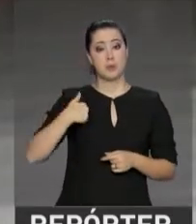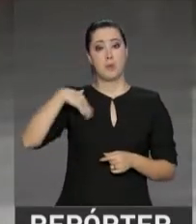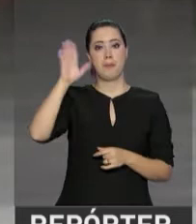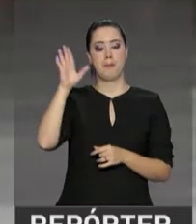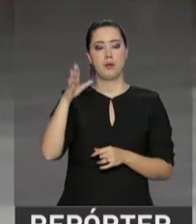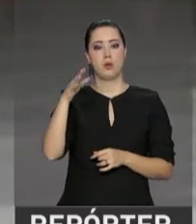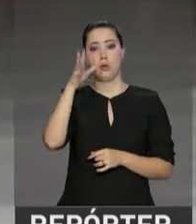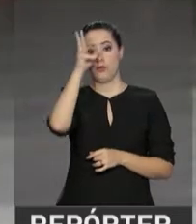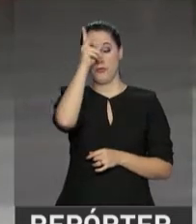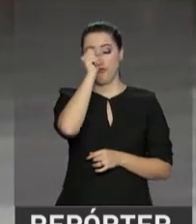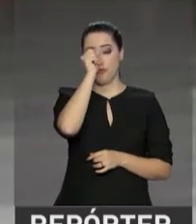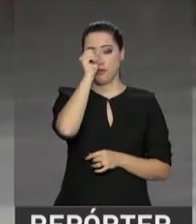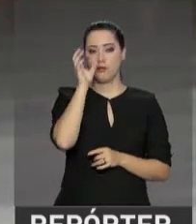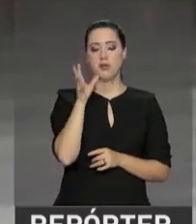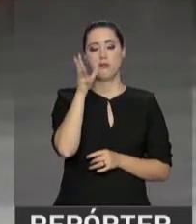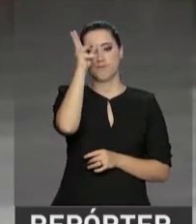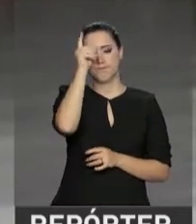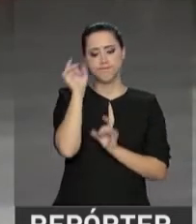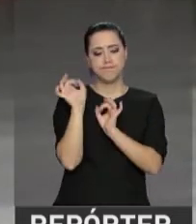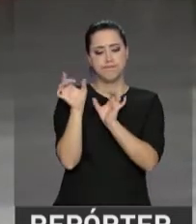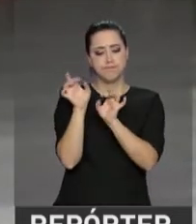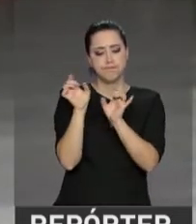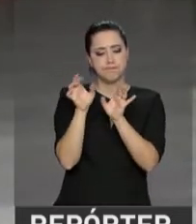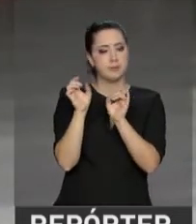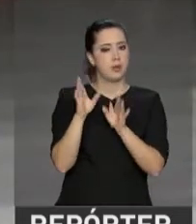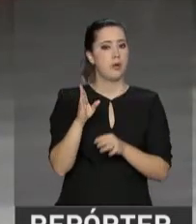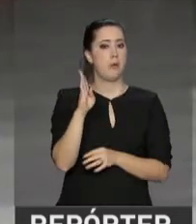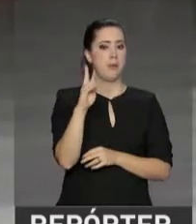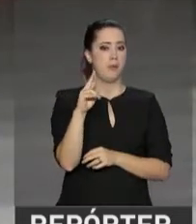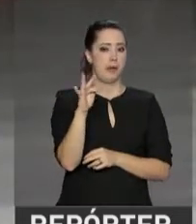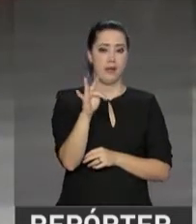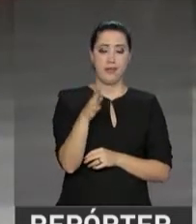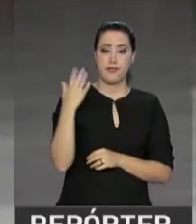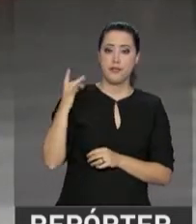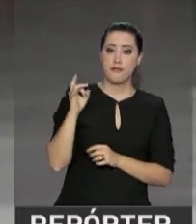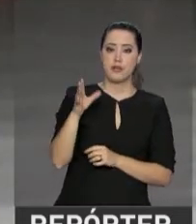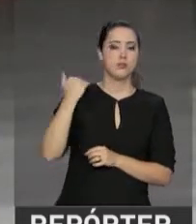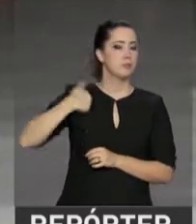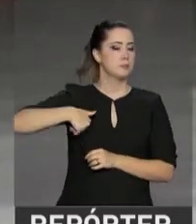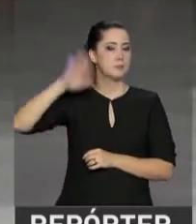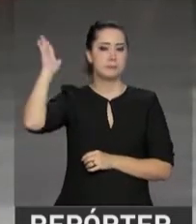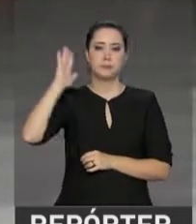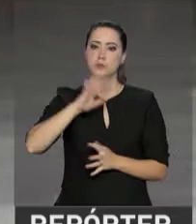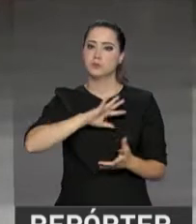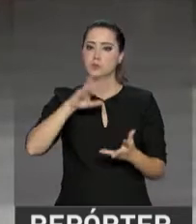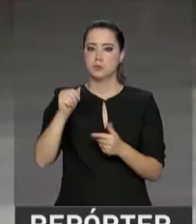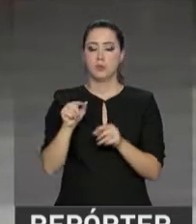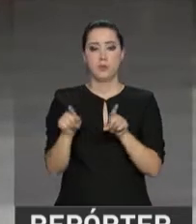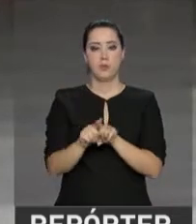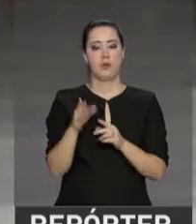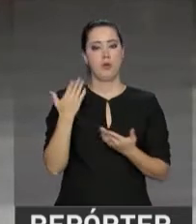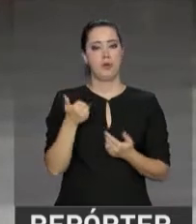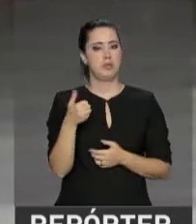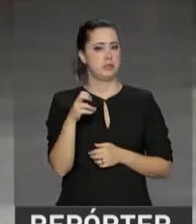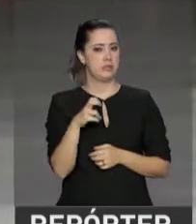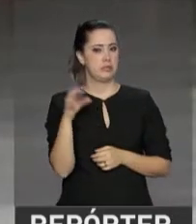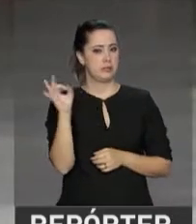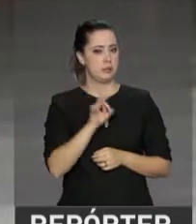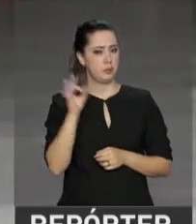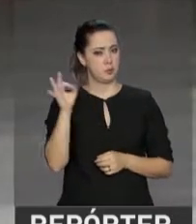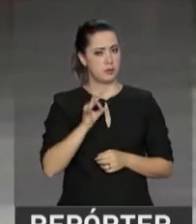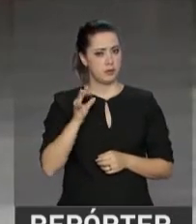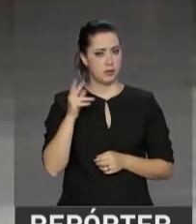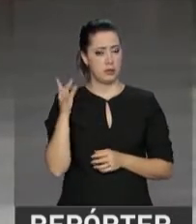de frango ea brf é a principal exportadora segundo dados do setor quinze por cento das